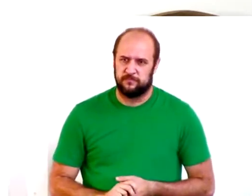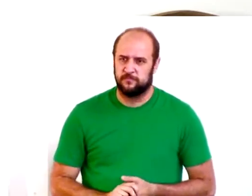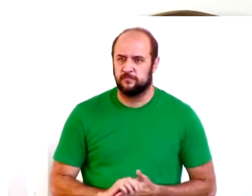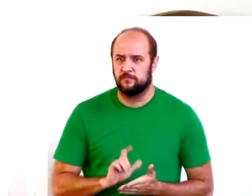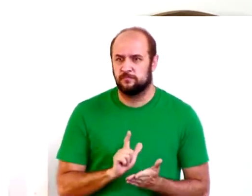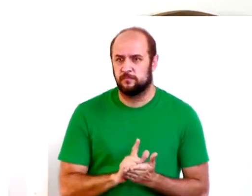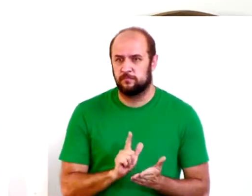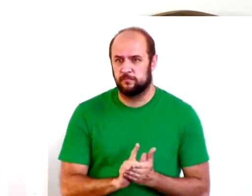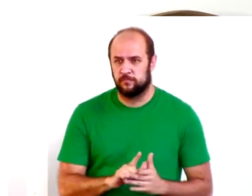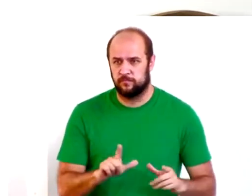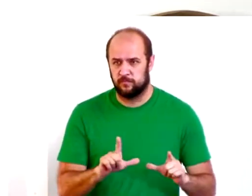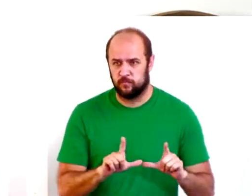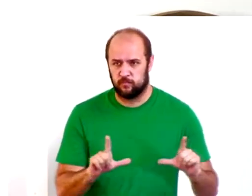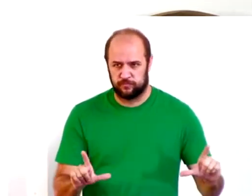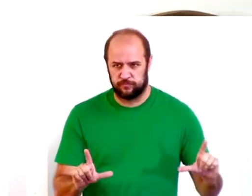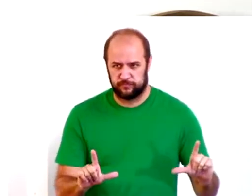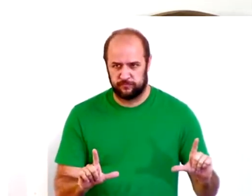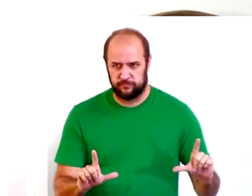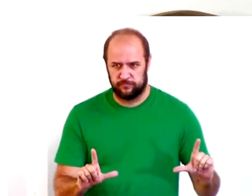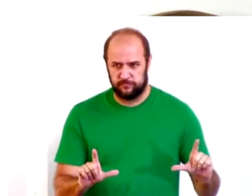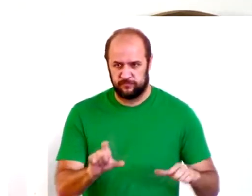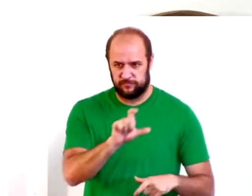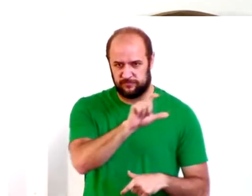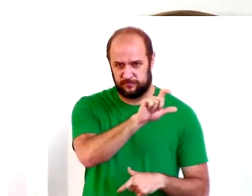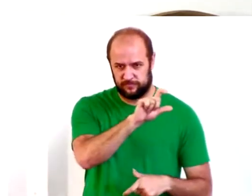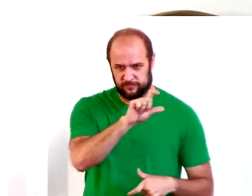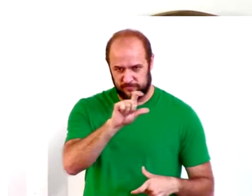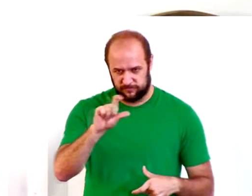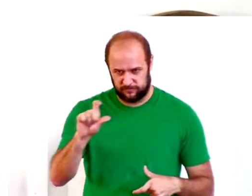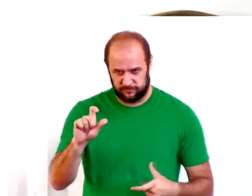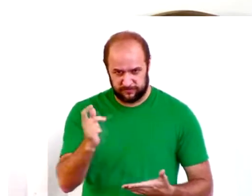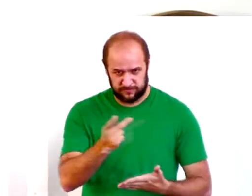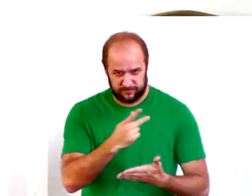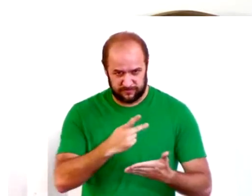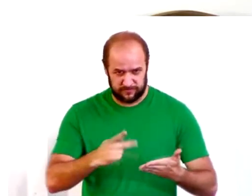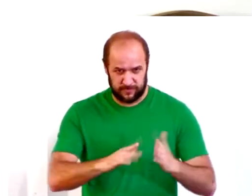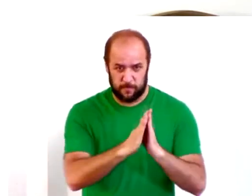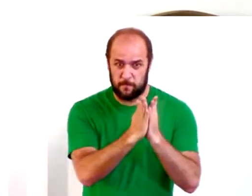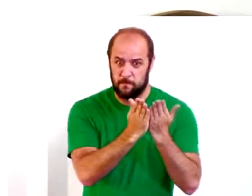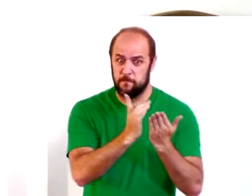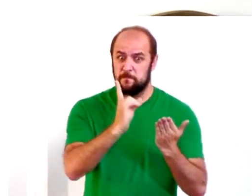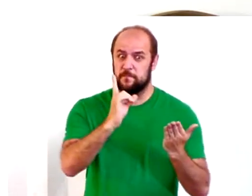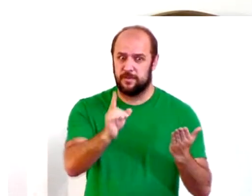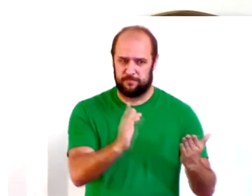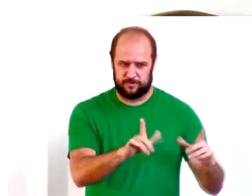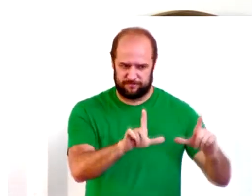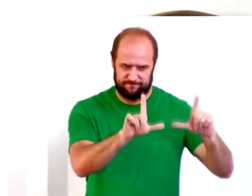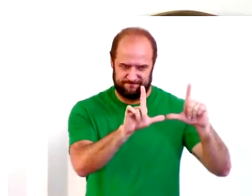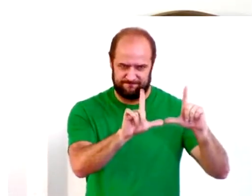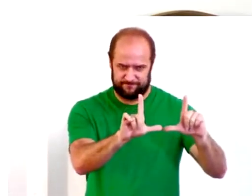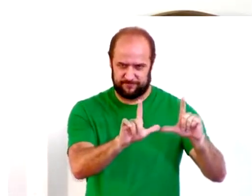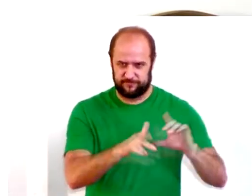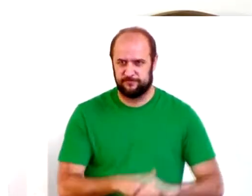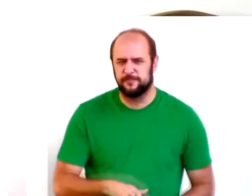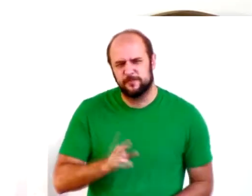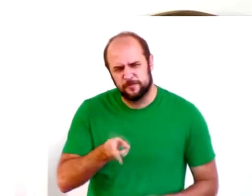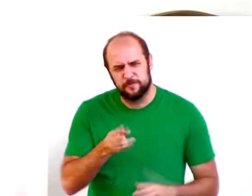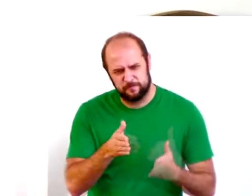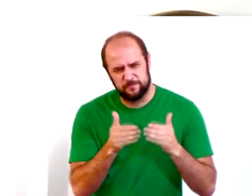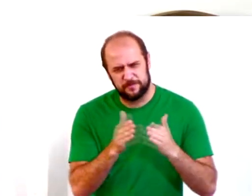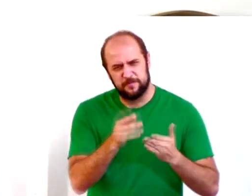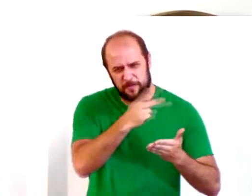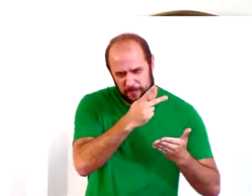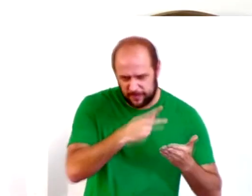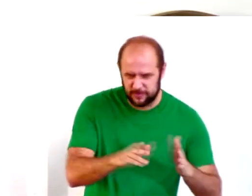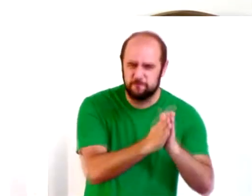na diagonal e na parte de cima desenhe a Bíblia. Eu sempre peço para que as crianças desenhem